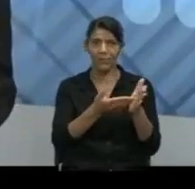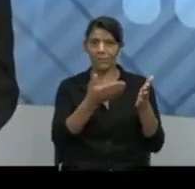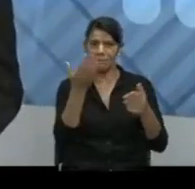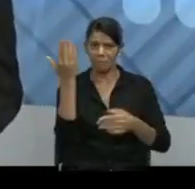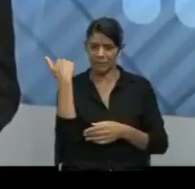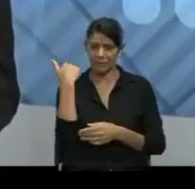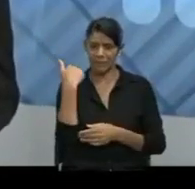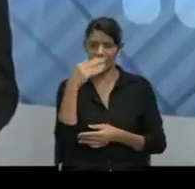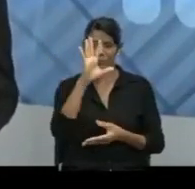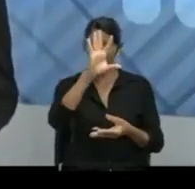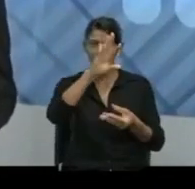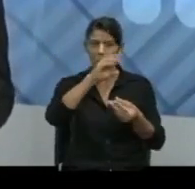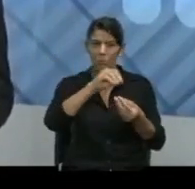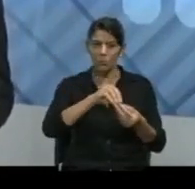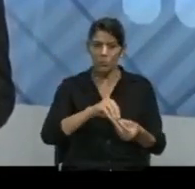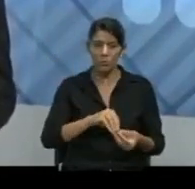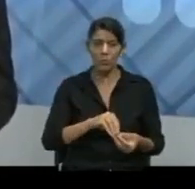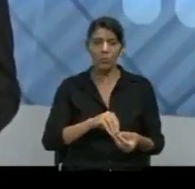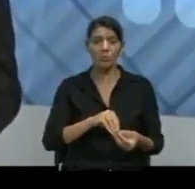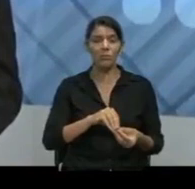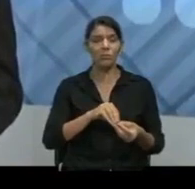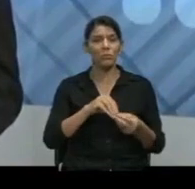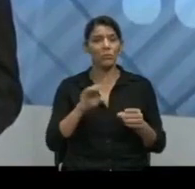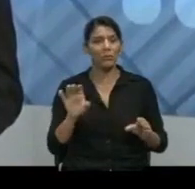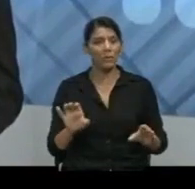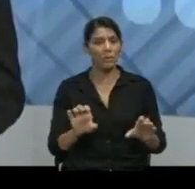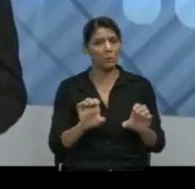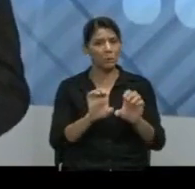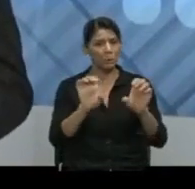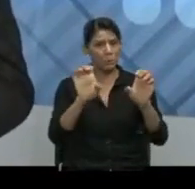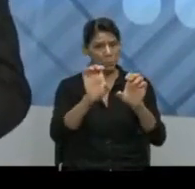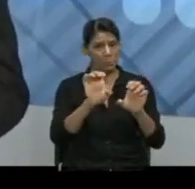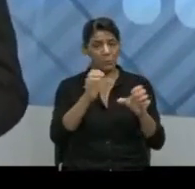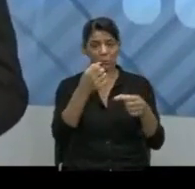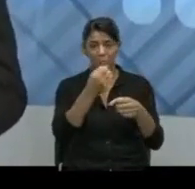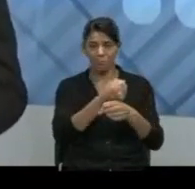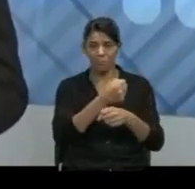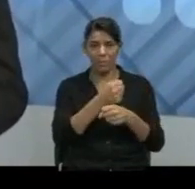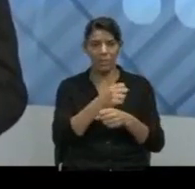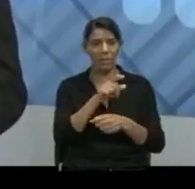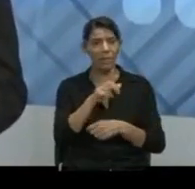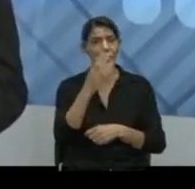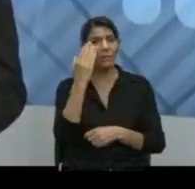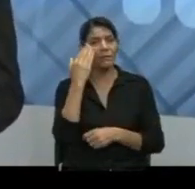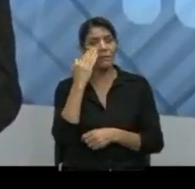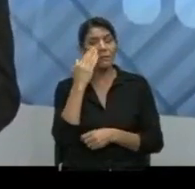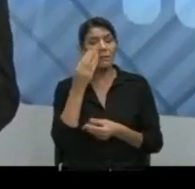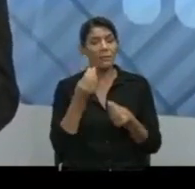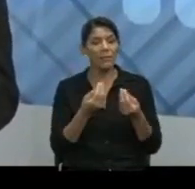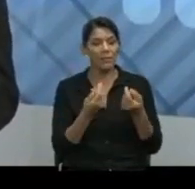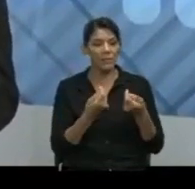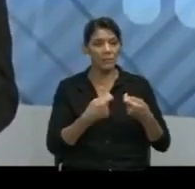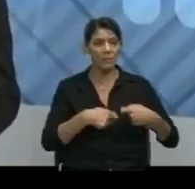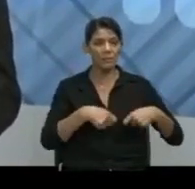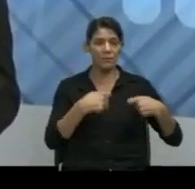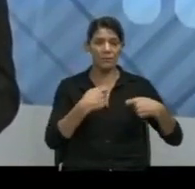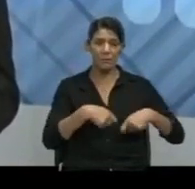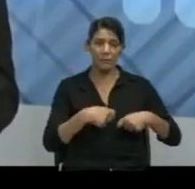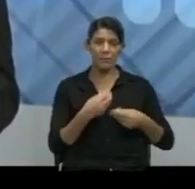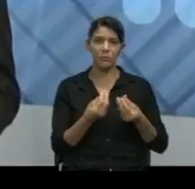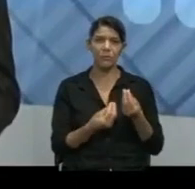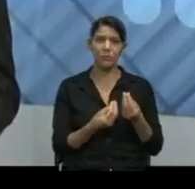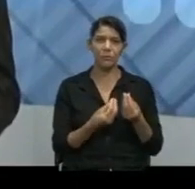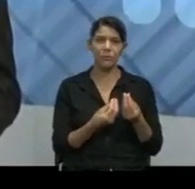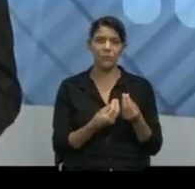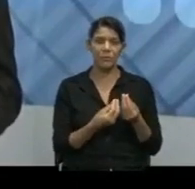a infraestrutura, supraestrutura de uma obra, para você entender qual é a necessidade e